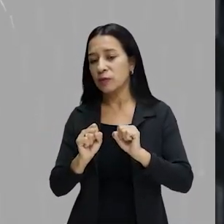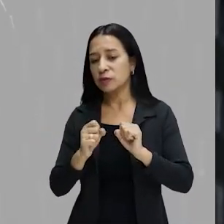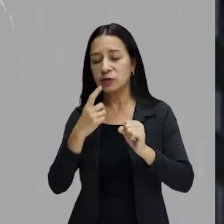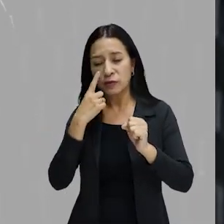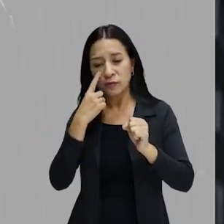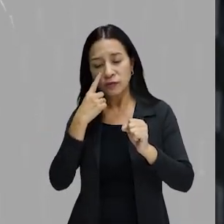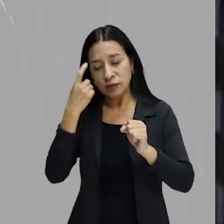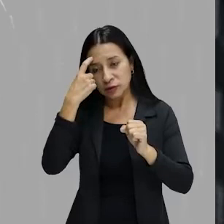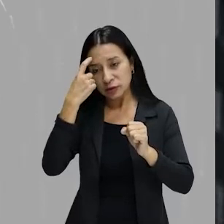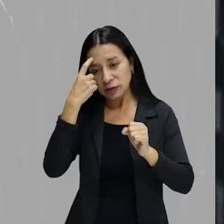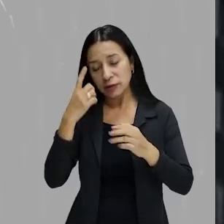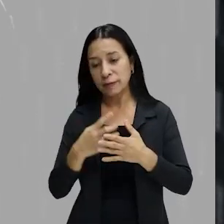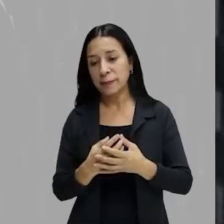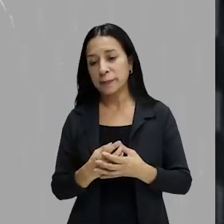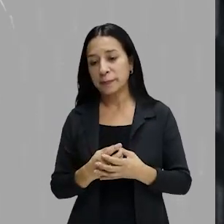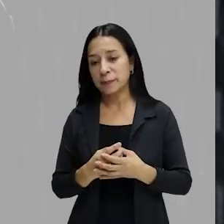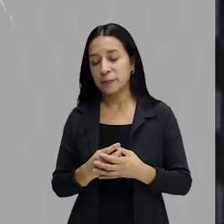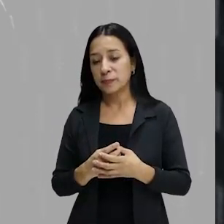essa ideia